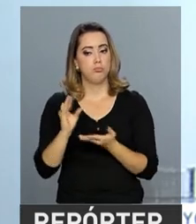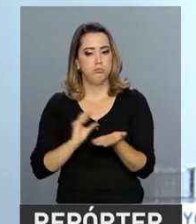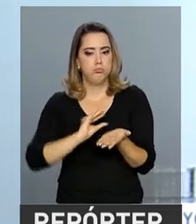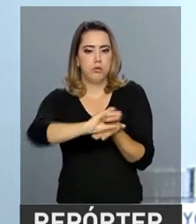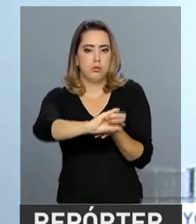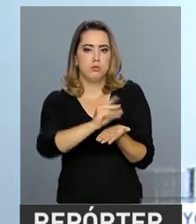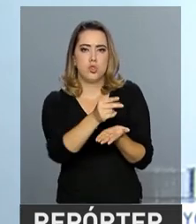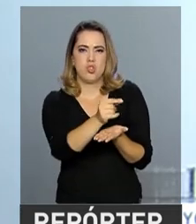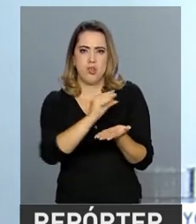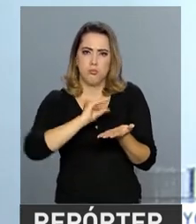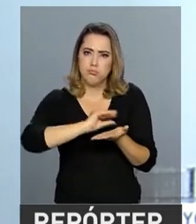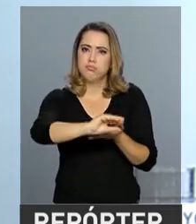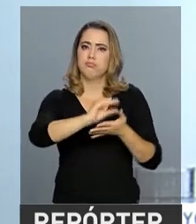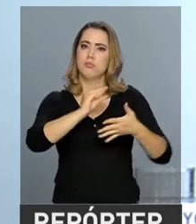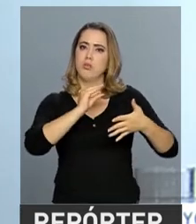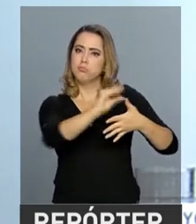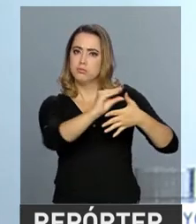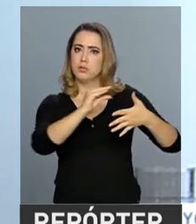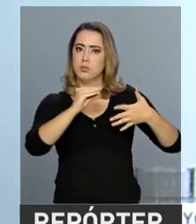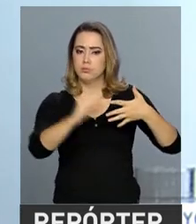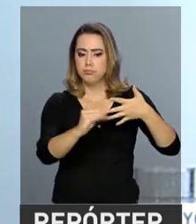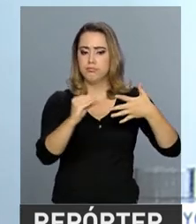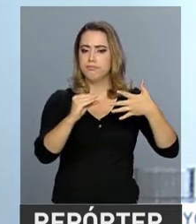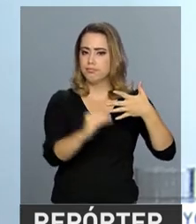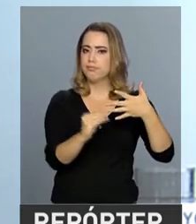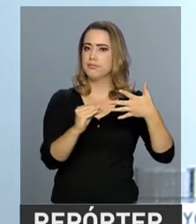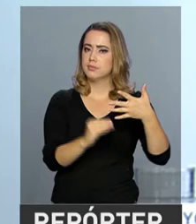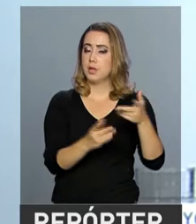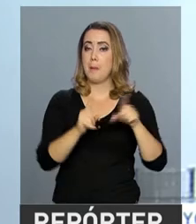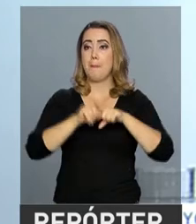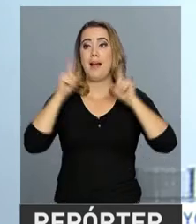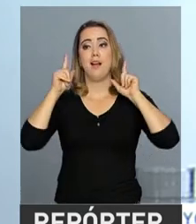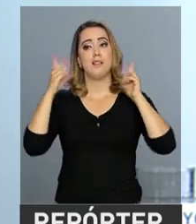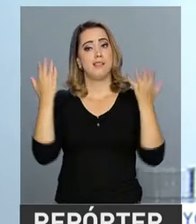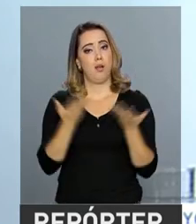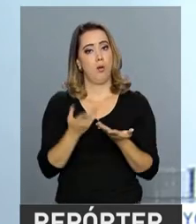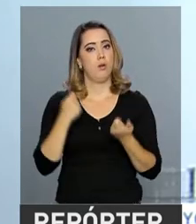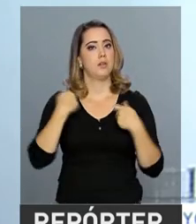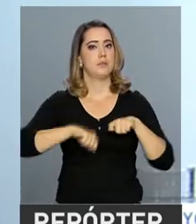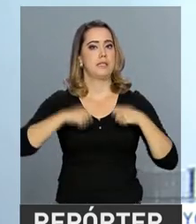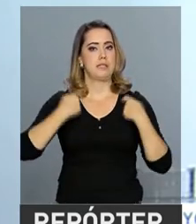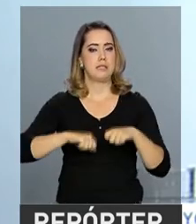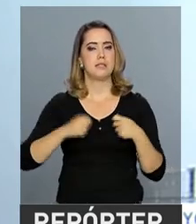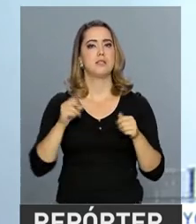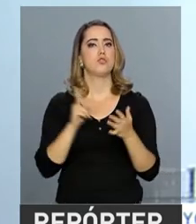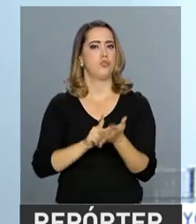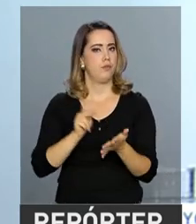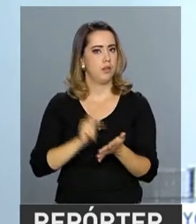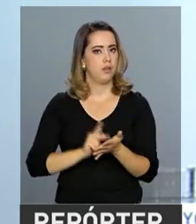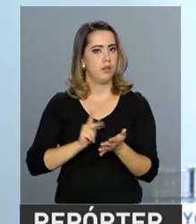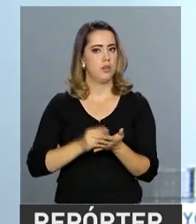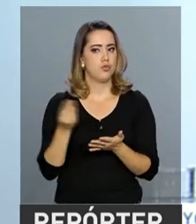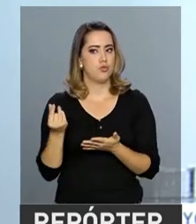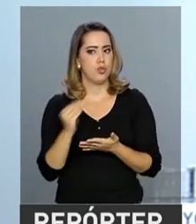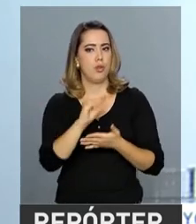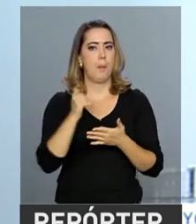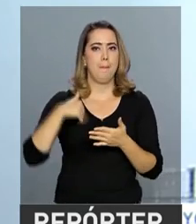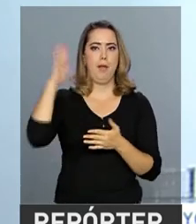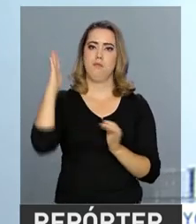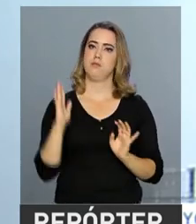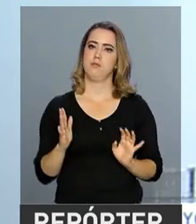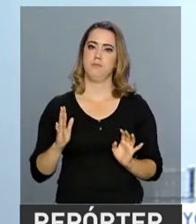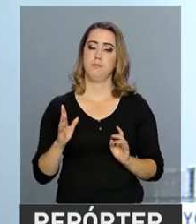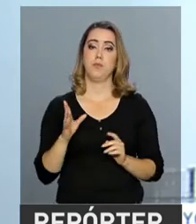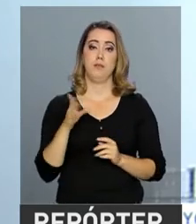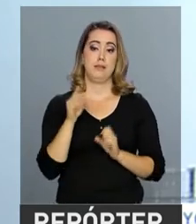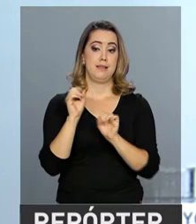de remanejamento de recursos que nós disponibilizamos mas que neste momento precisam realmente de de alguns recursos à área